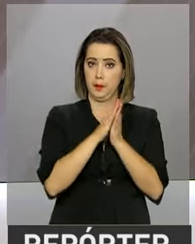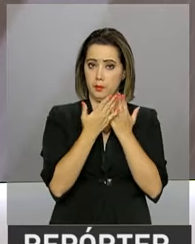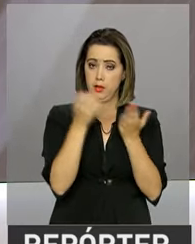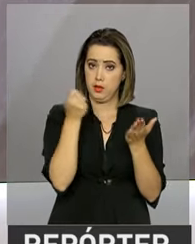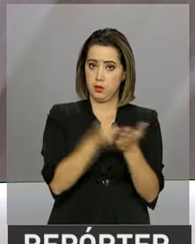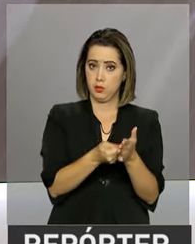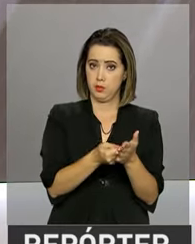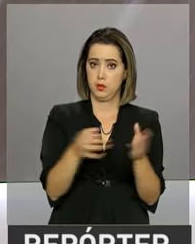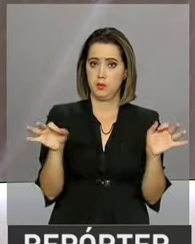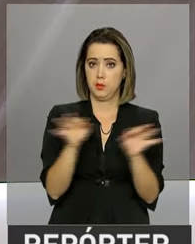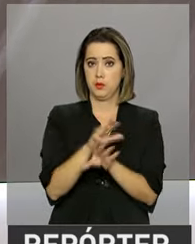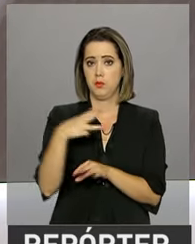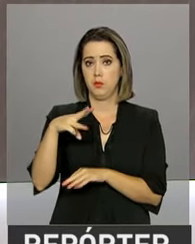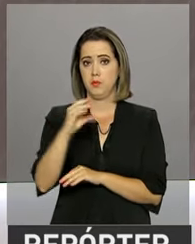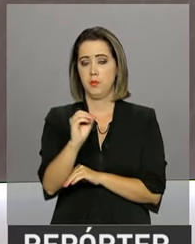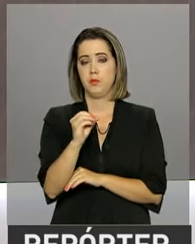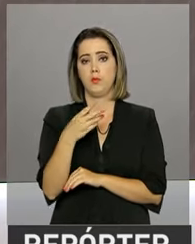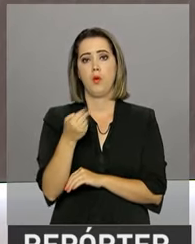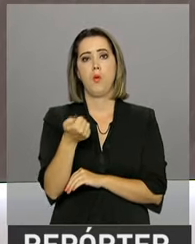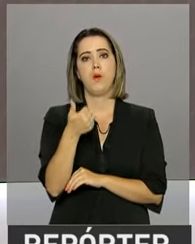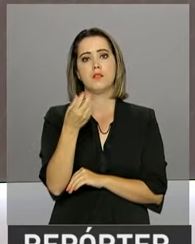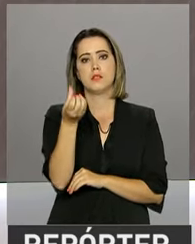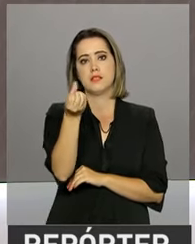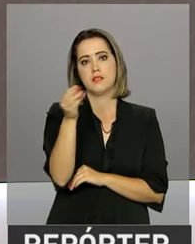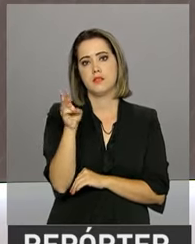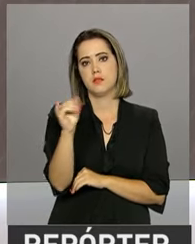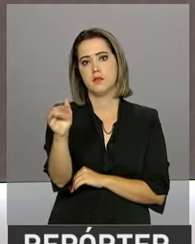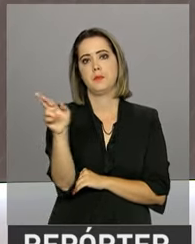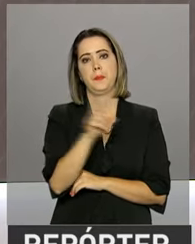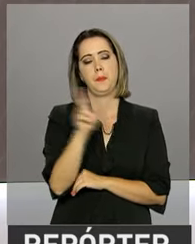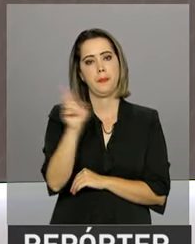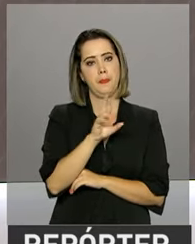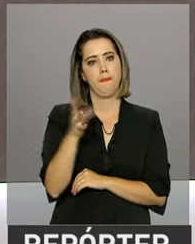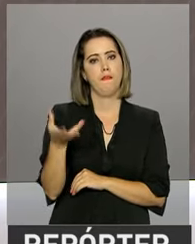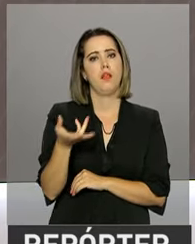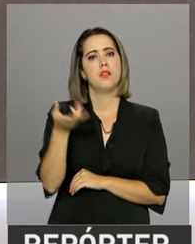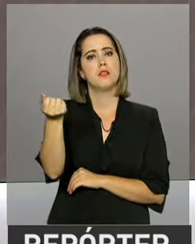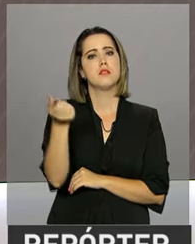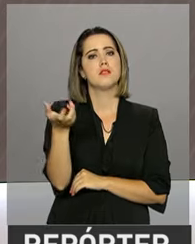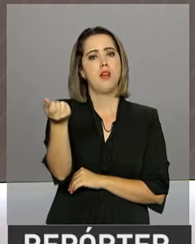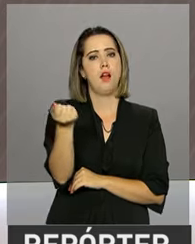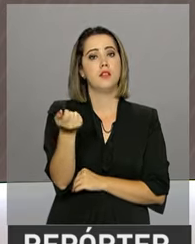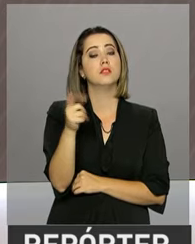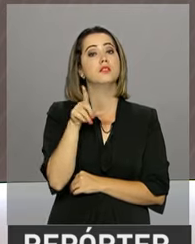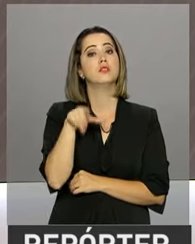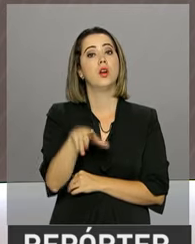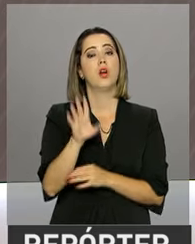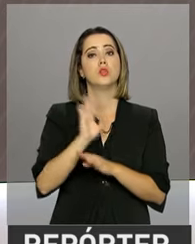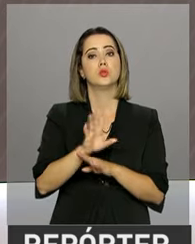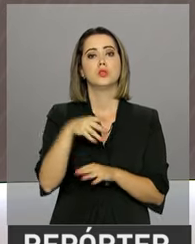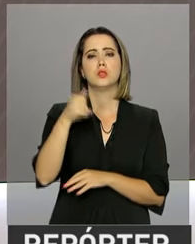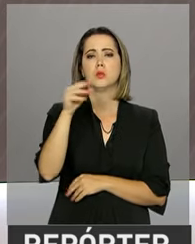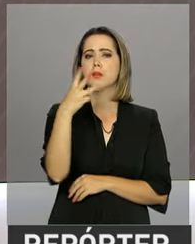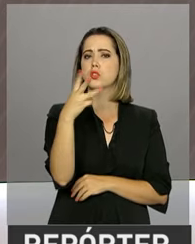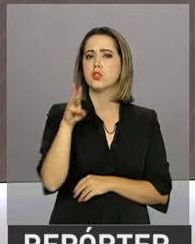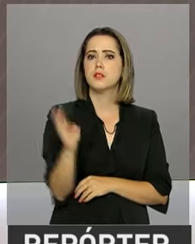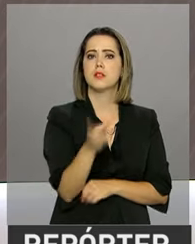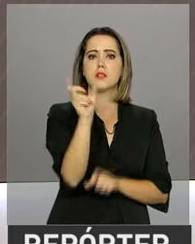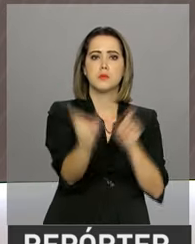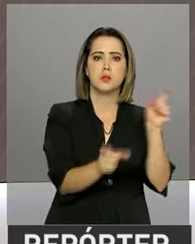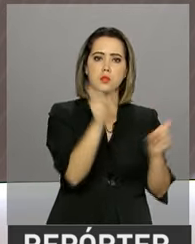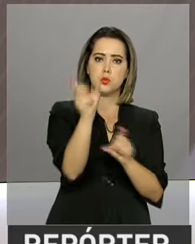pagamentos que terminou em março foram quase 6 bilhões deais em saques beneficiando mais de r.